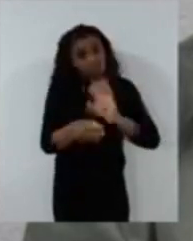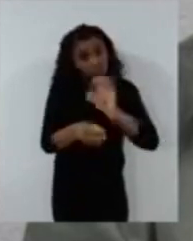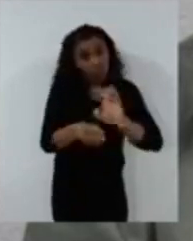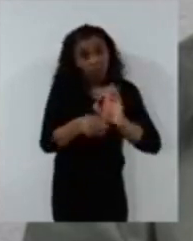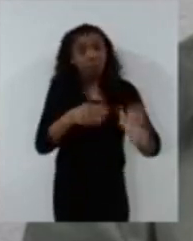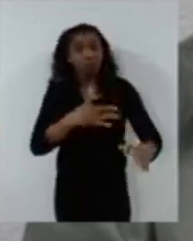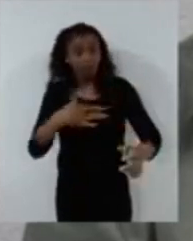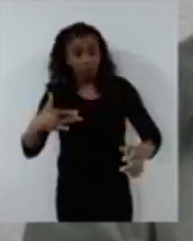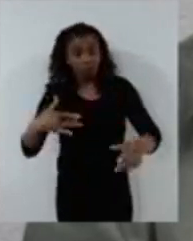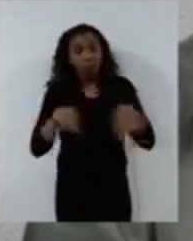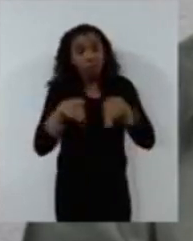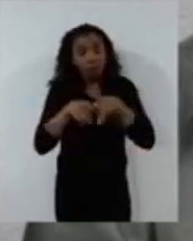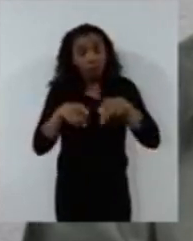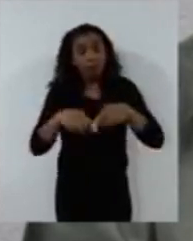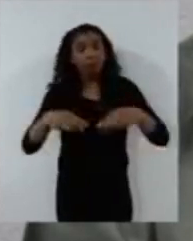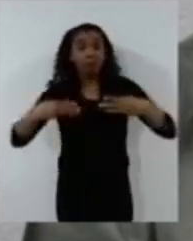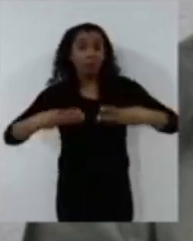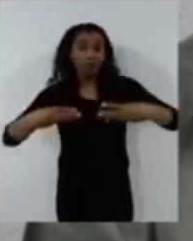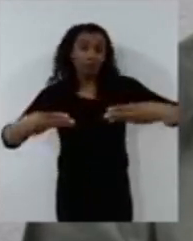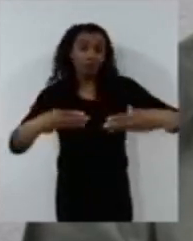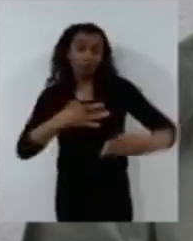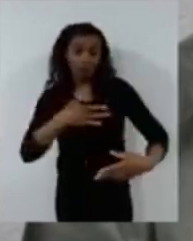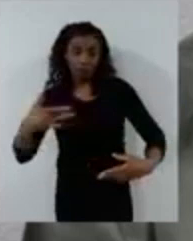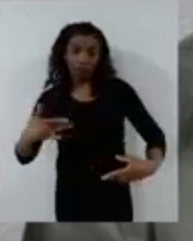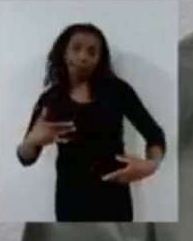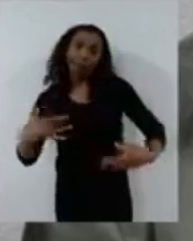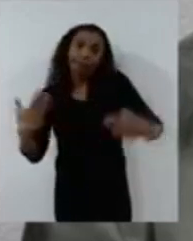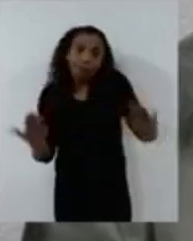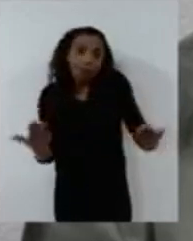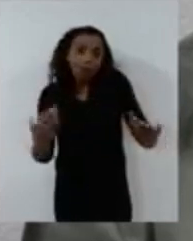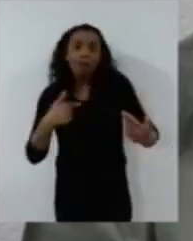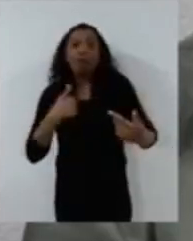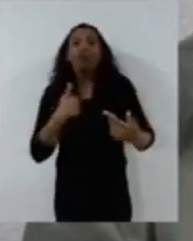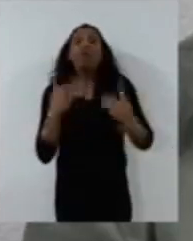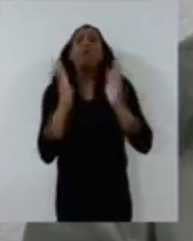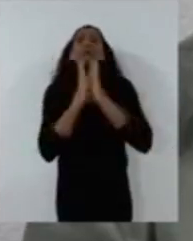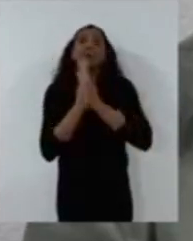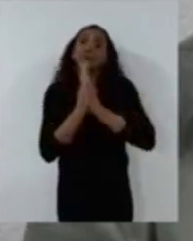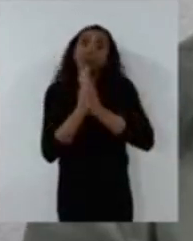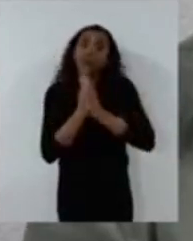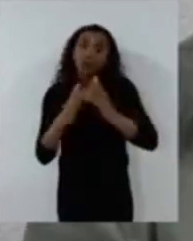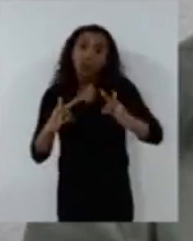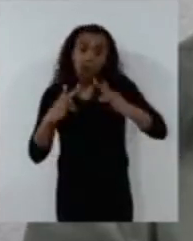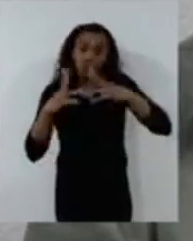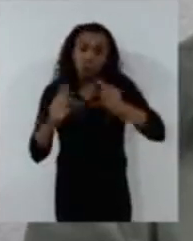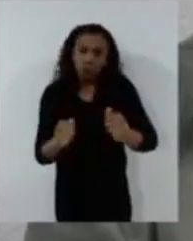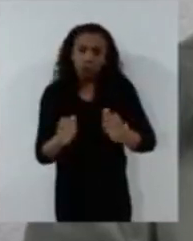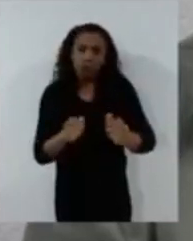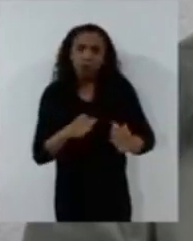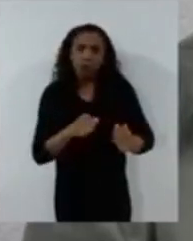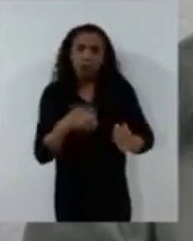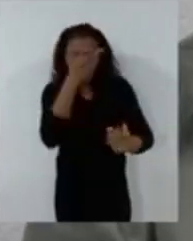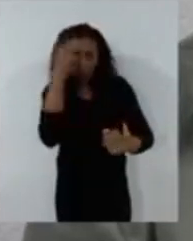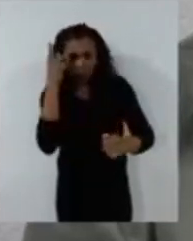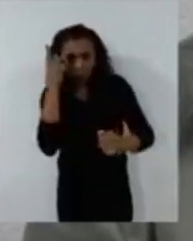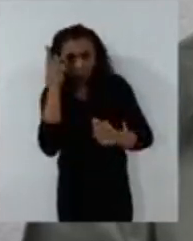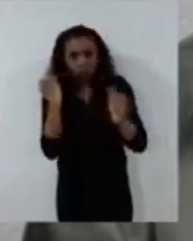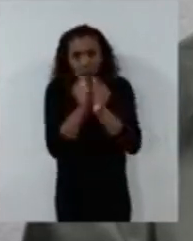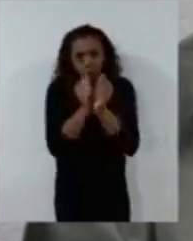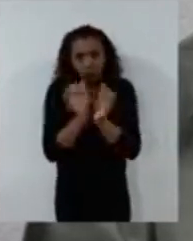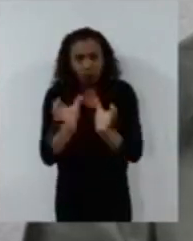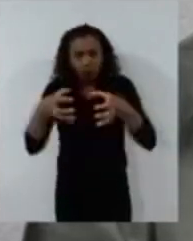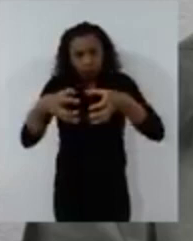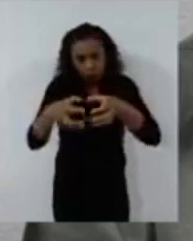Saúde. Fica aqui o meu apelo em nome de todos os membros do comitê. Faça a sua